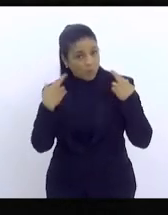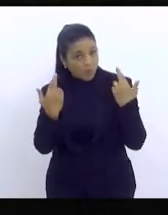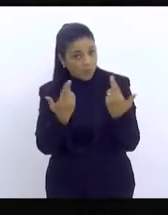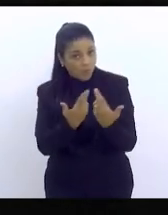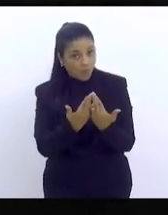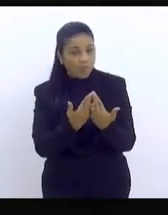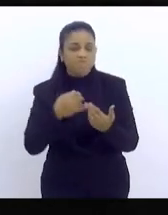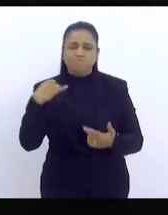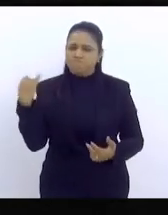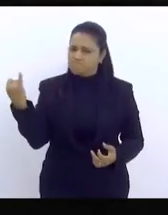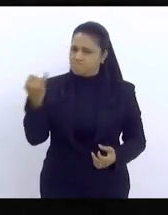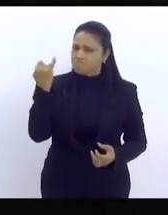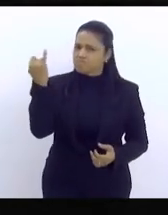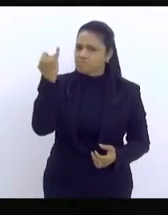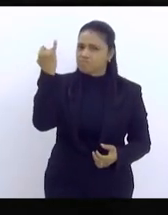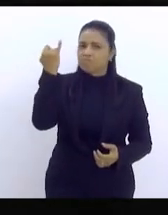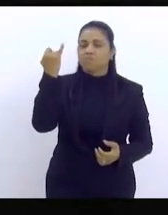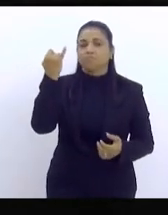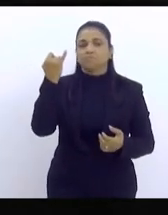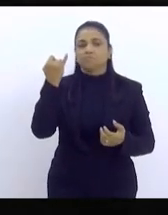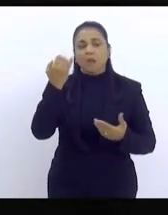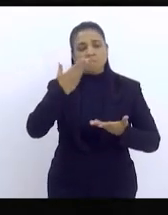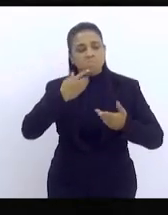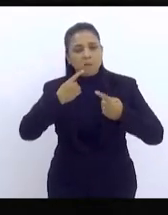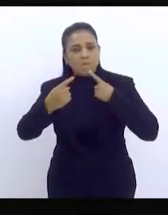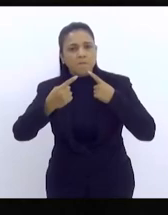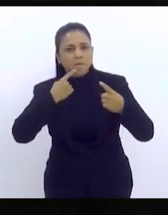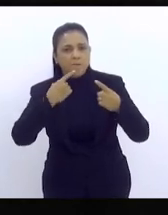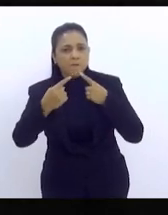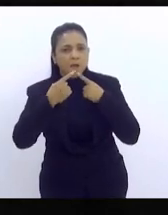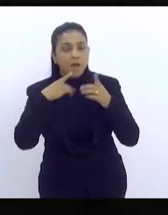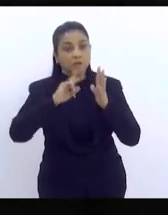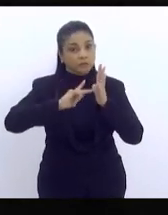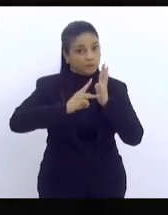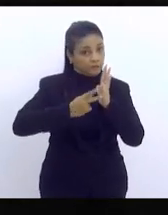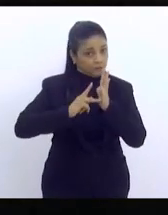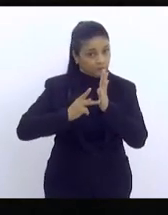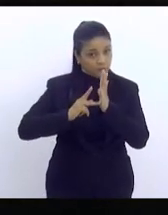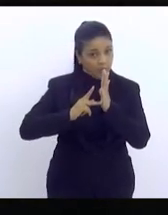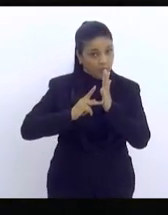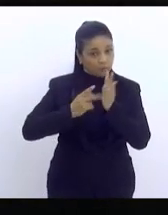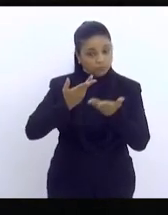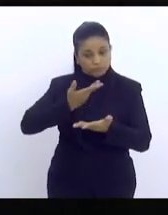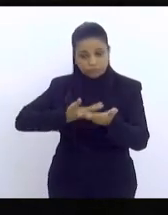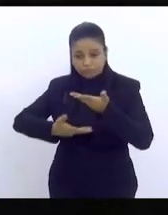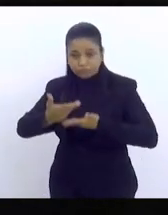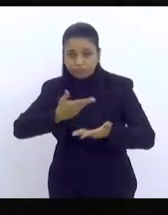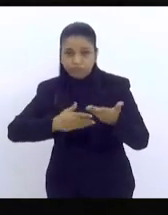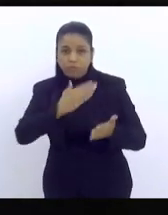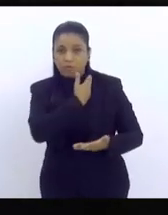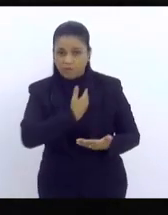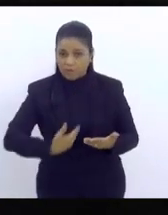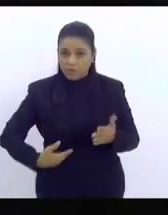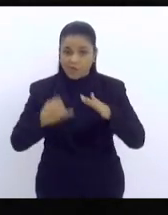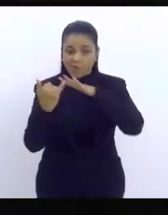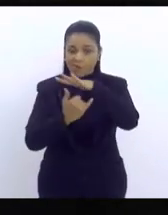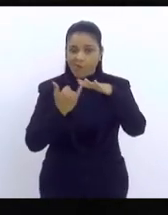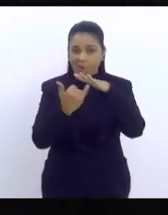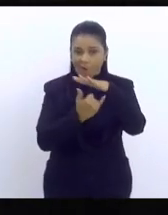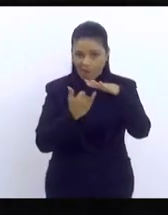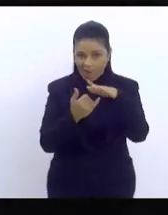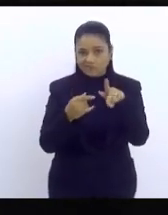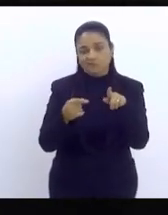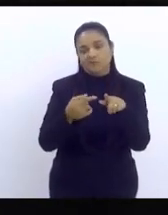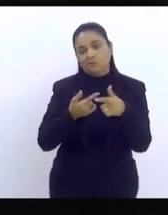reunião importante porque abriu um canal de diálogo do sindicato com o governo e com órgãos institucionais